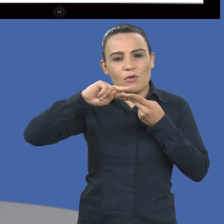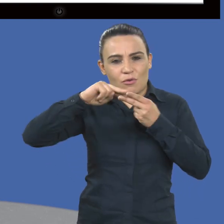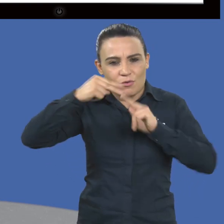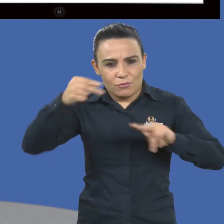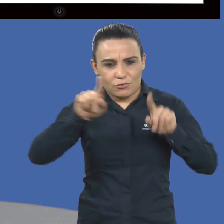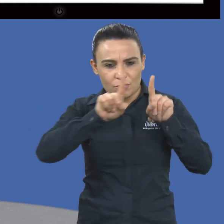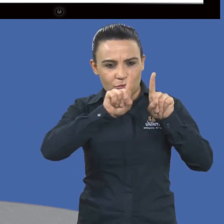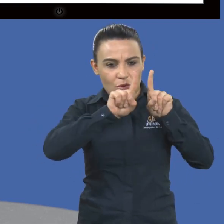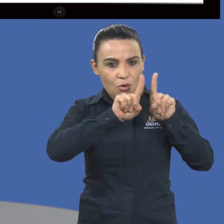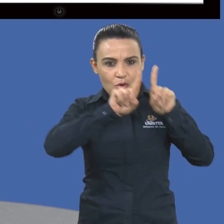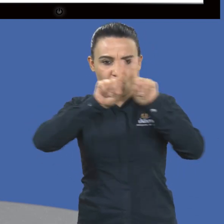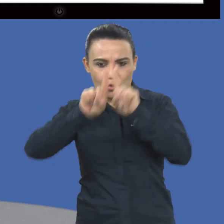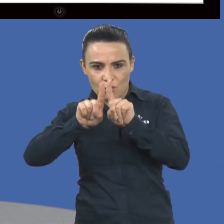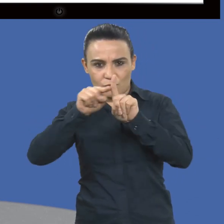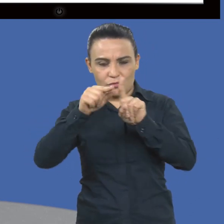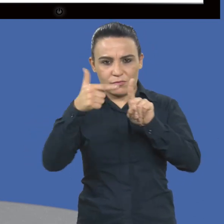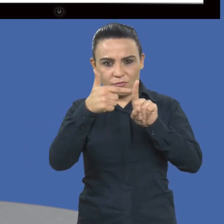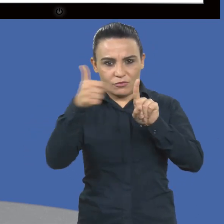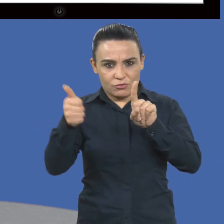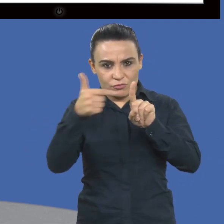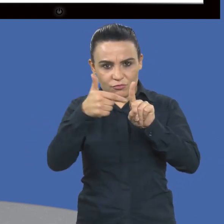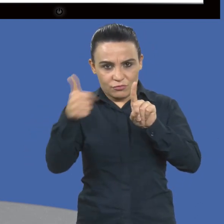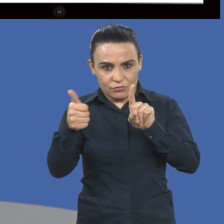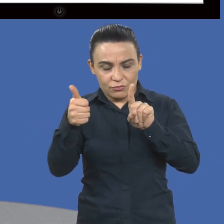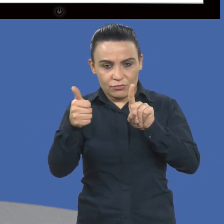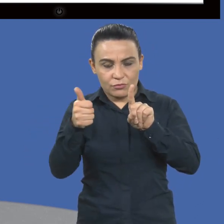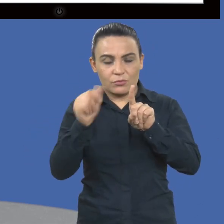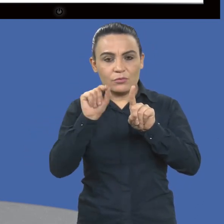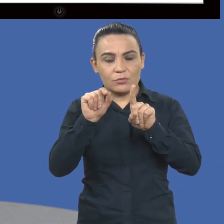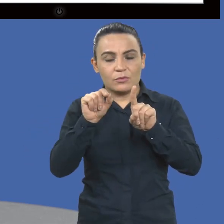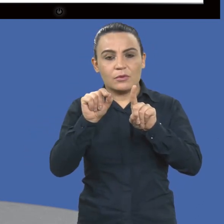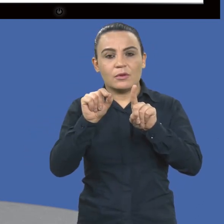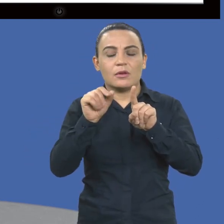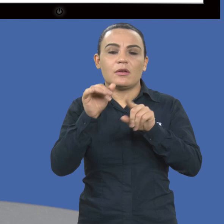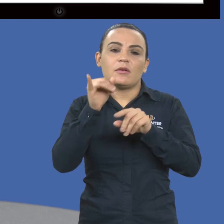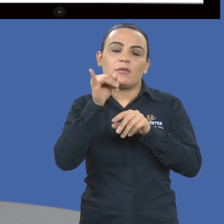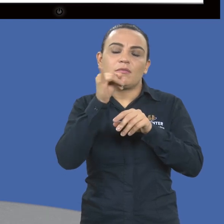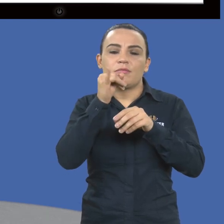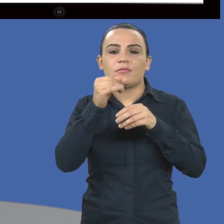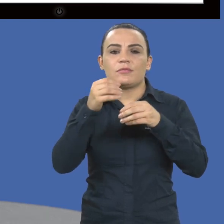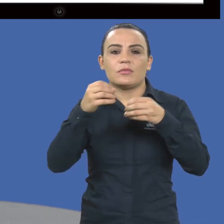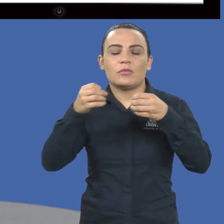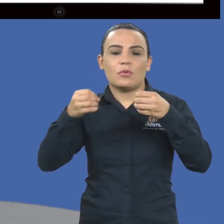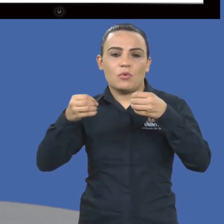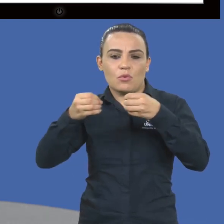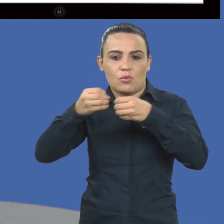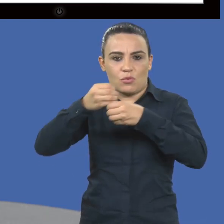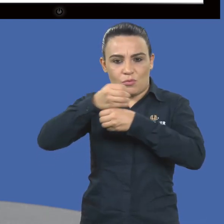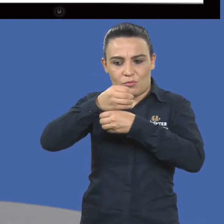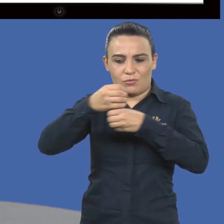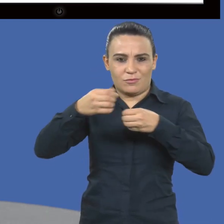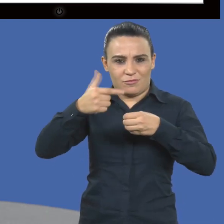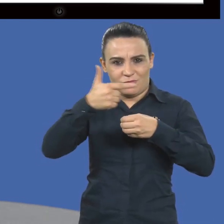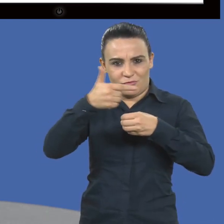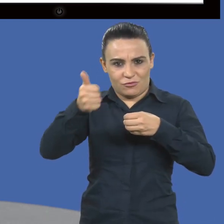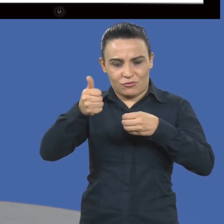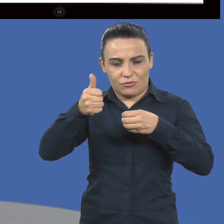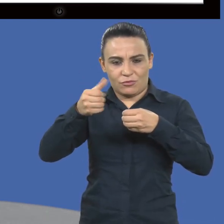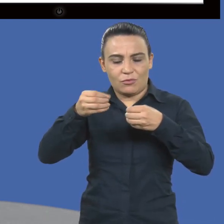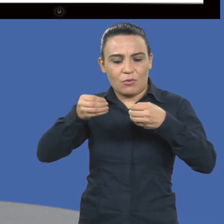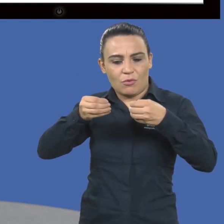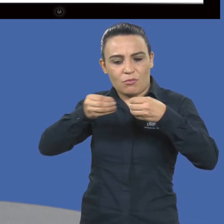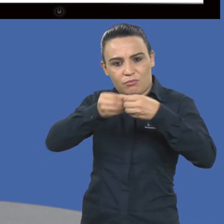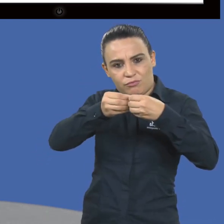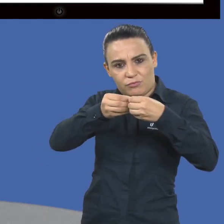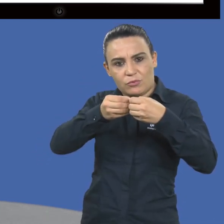cromossomo 21 ocorre por uma translocação. Então, um determinado cromossomo, por exemplo,